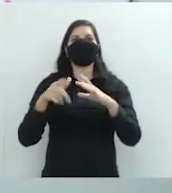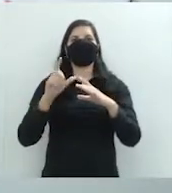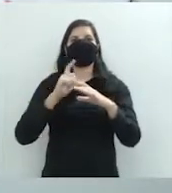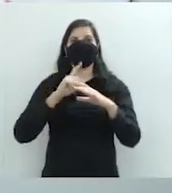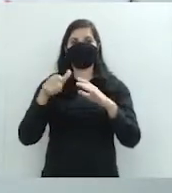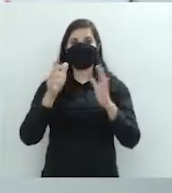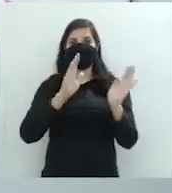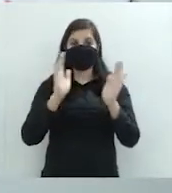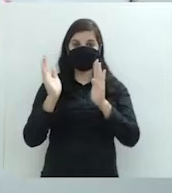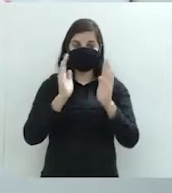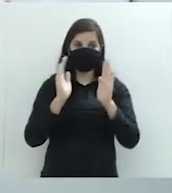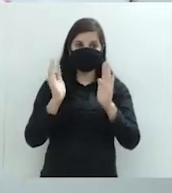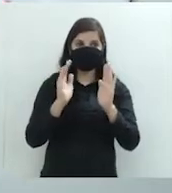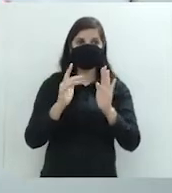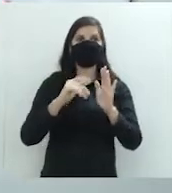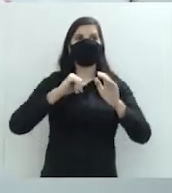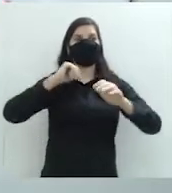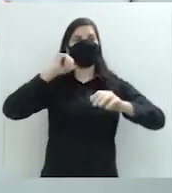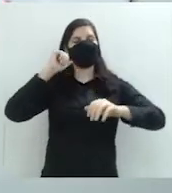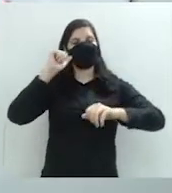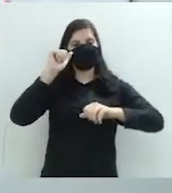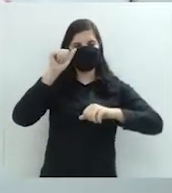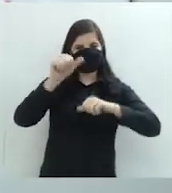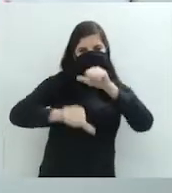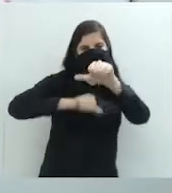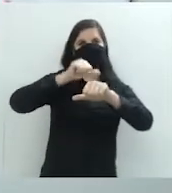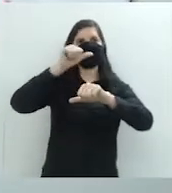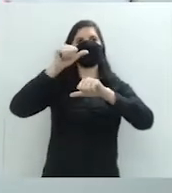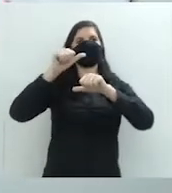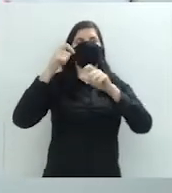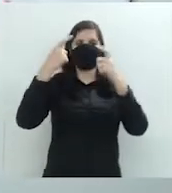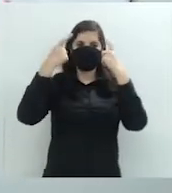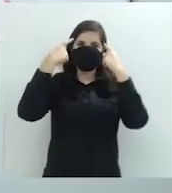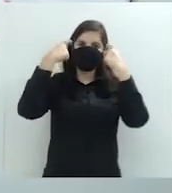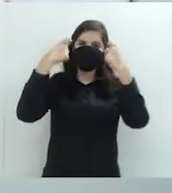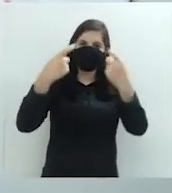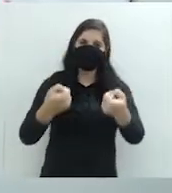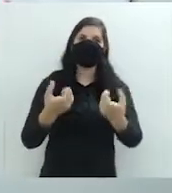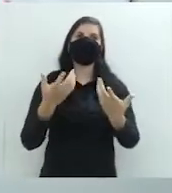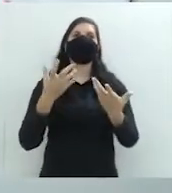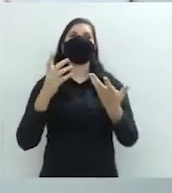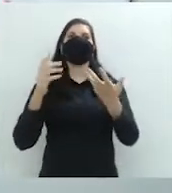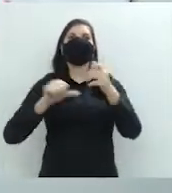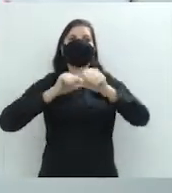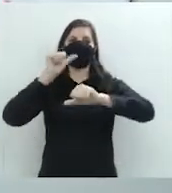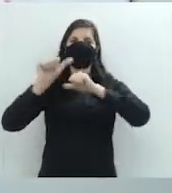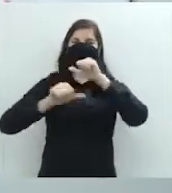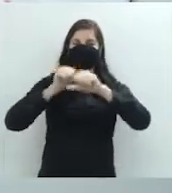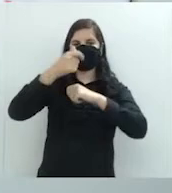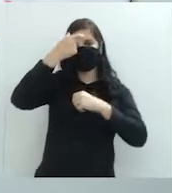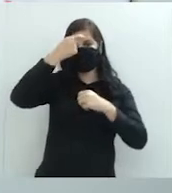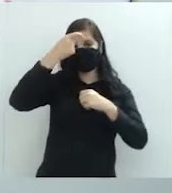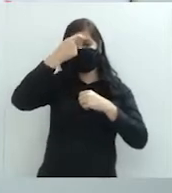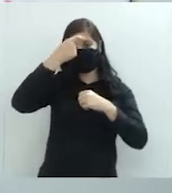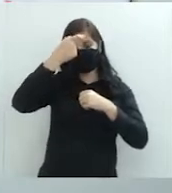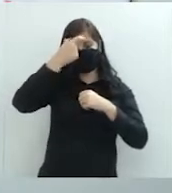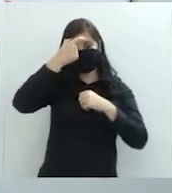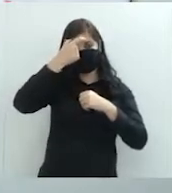Caracterizou-se por uma fase de grandes transformações, revoluções e mudanças